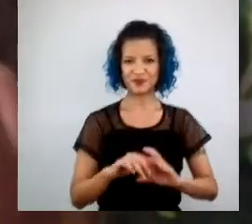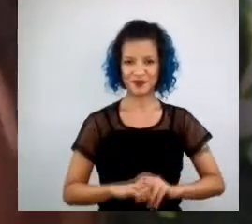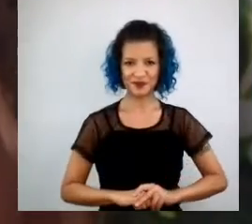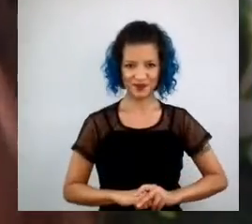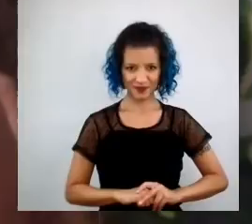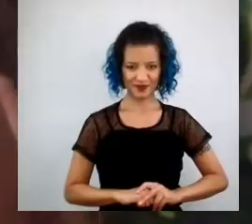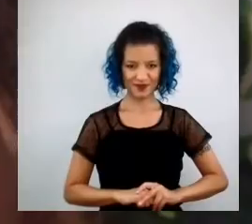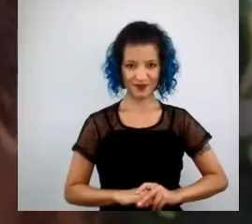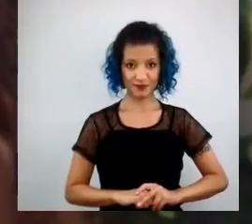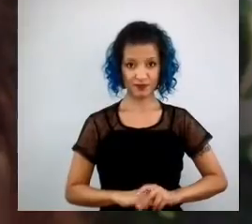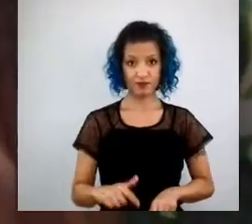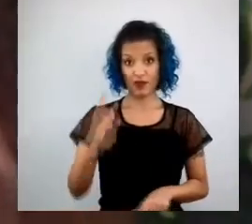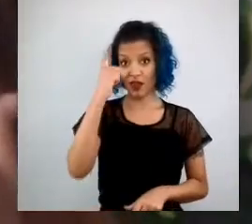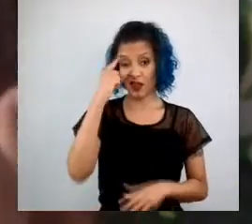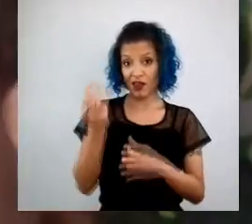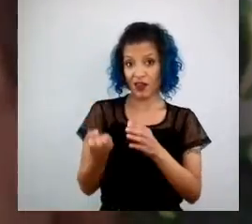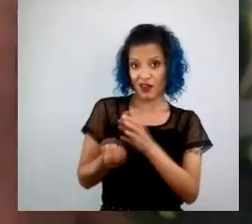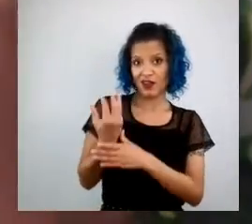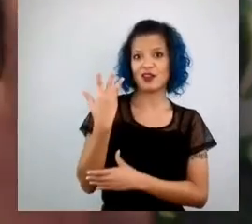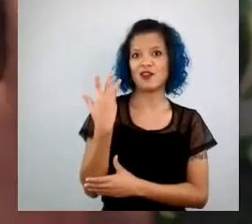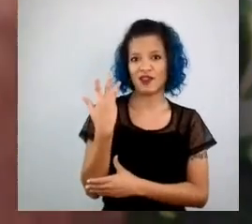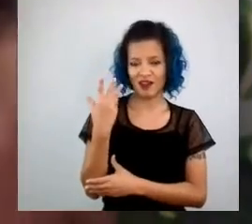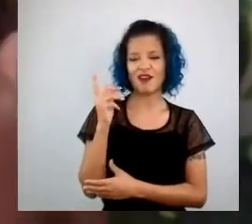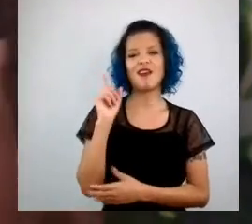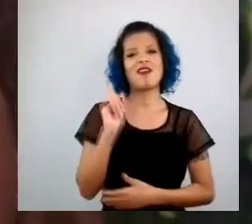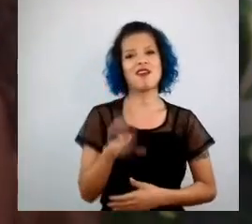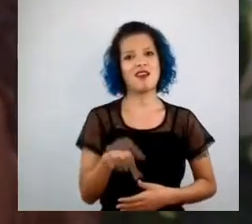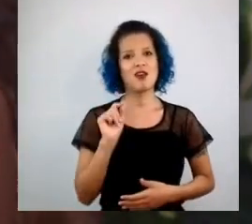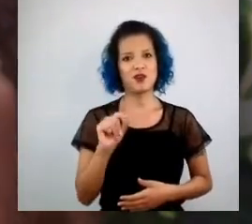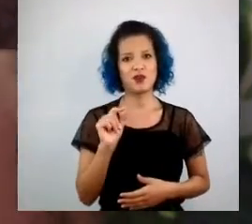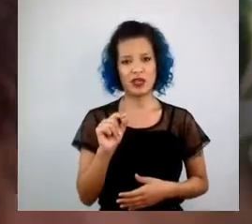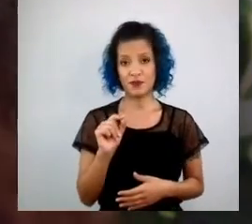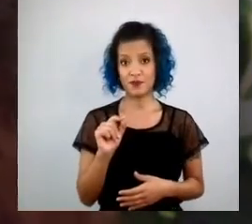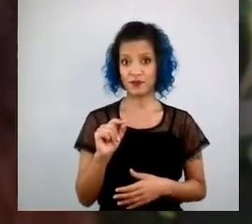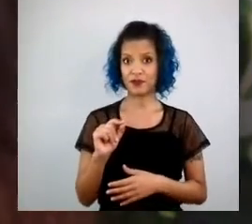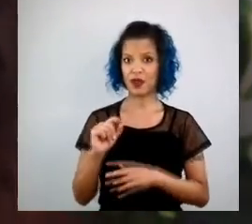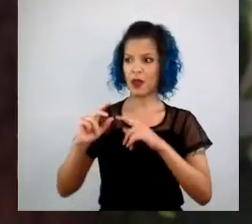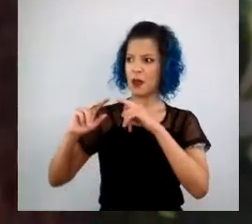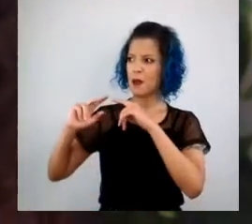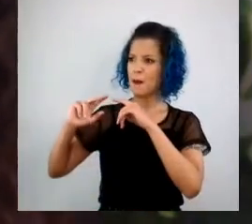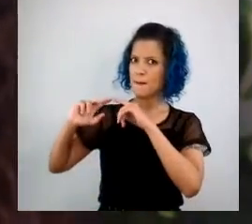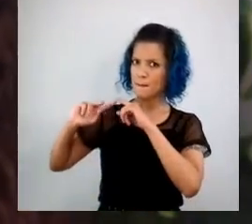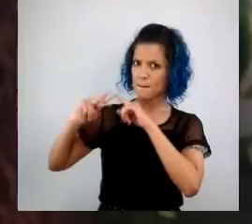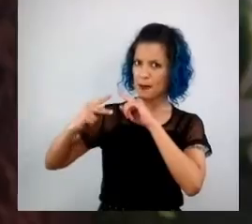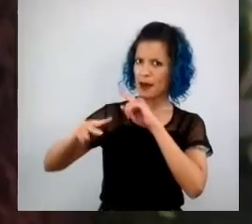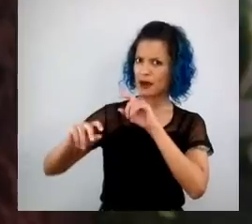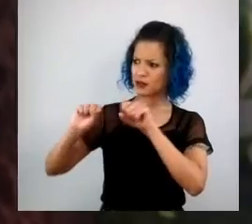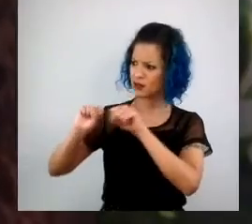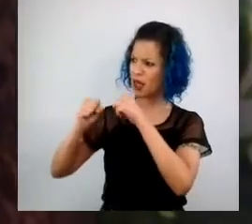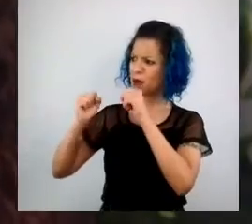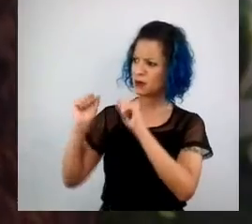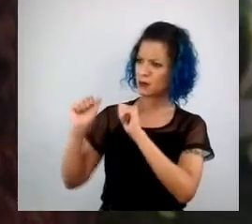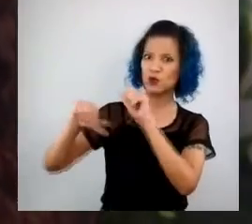Inovar é quebrar paradigmas, trazer novas referências.